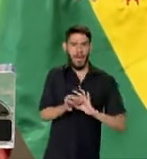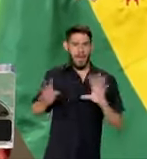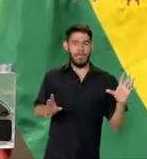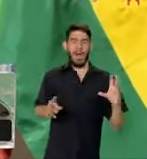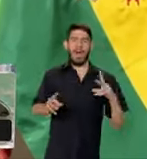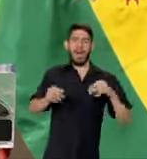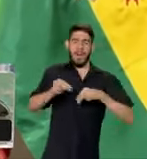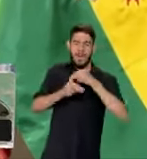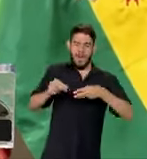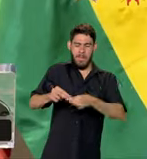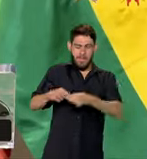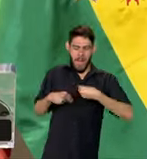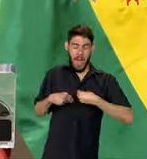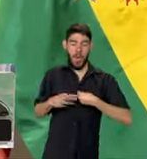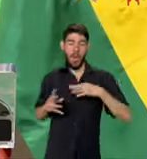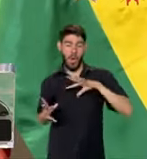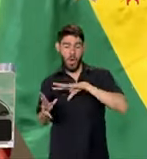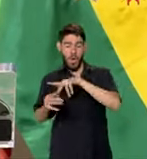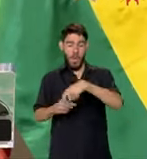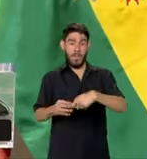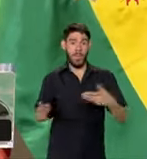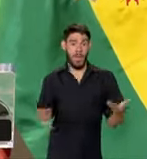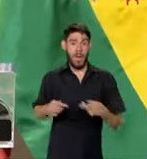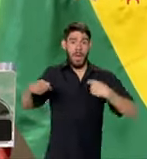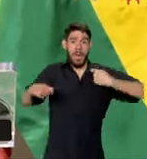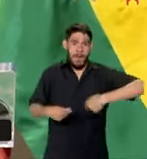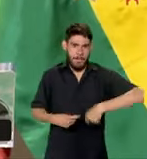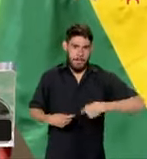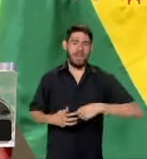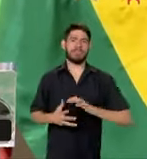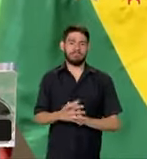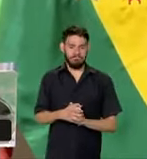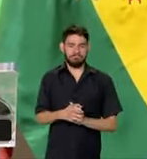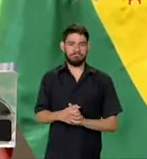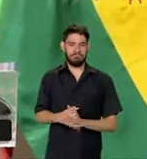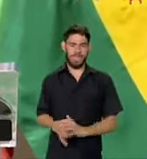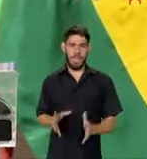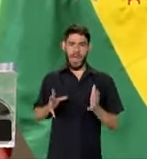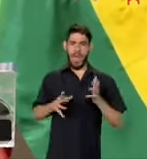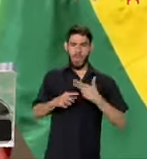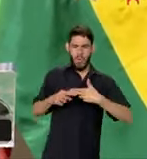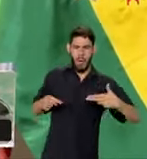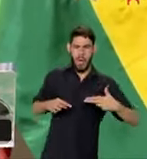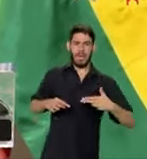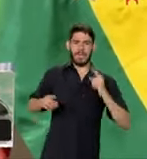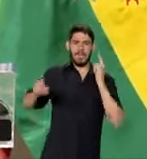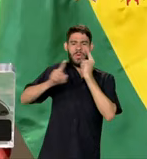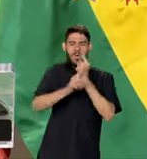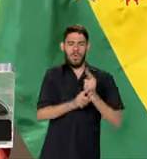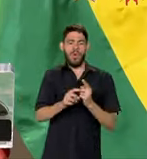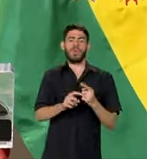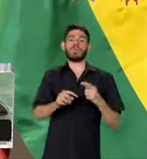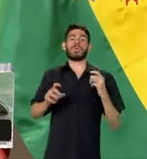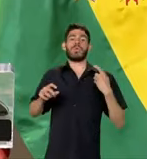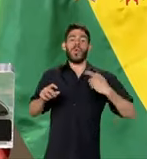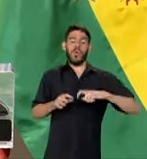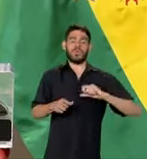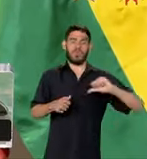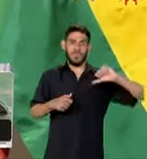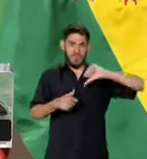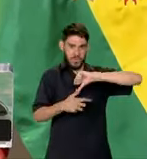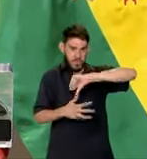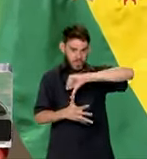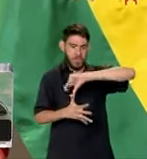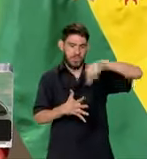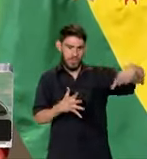presente que o mundo hoje necessita e que essa riqueza é encontrada na nossa querida América do Sul.